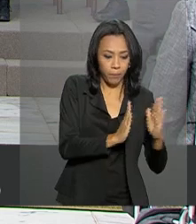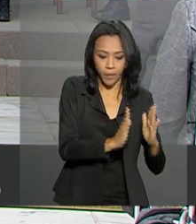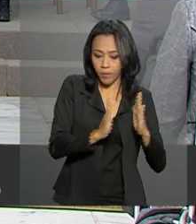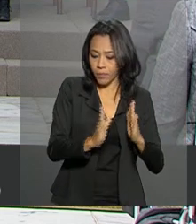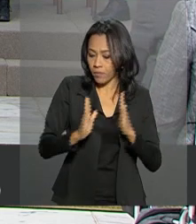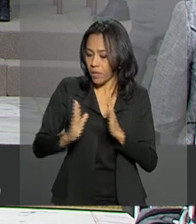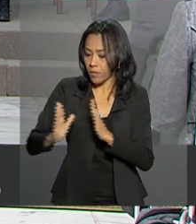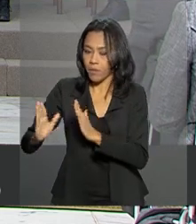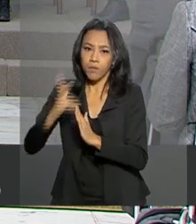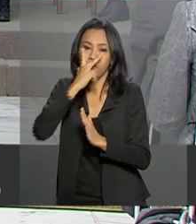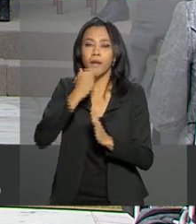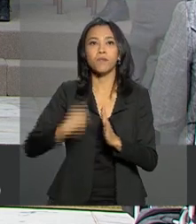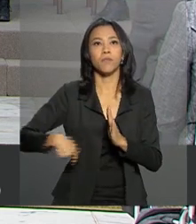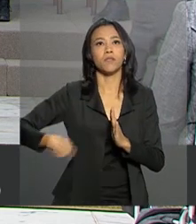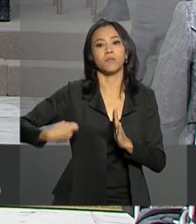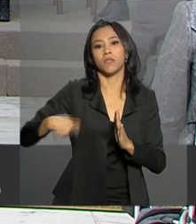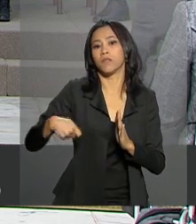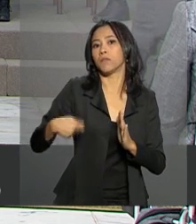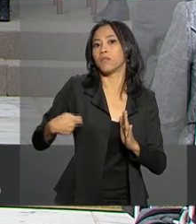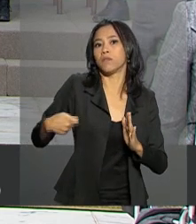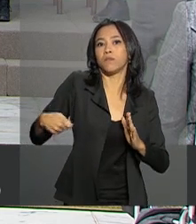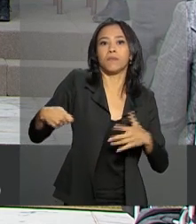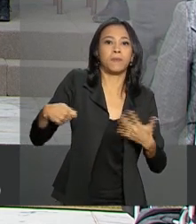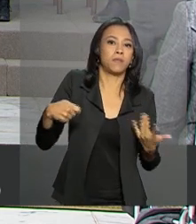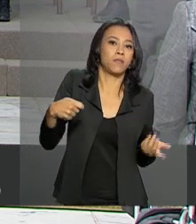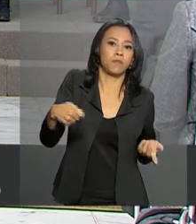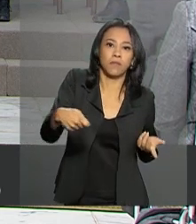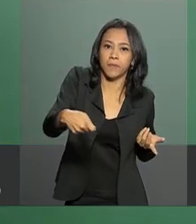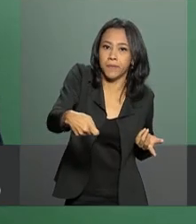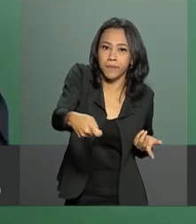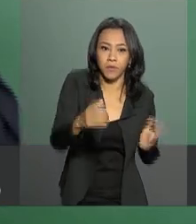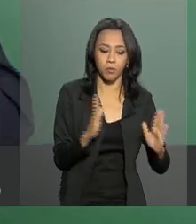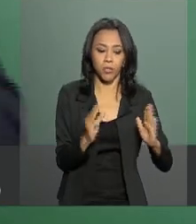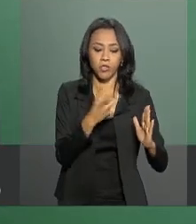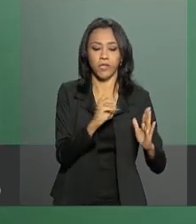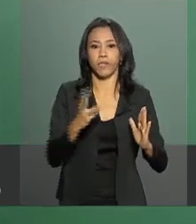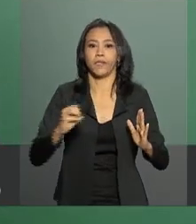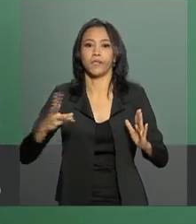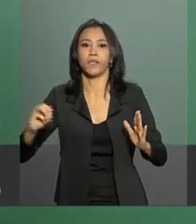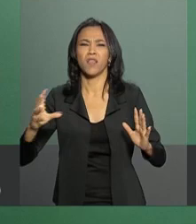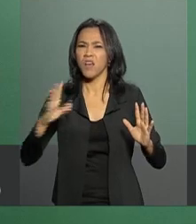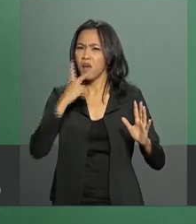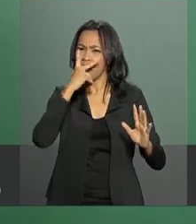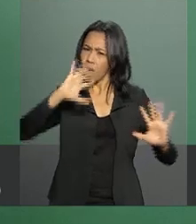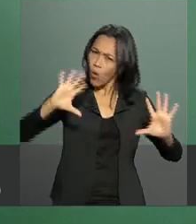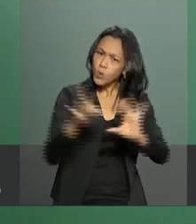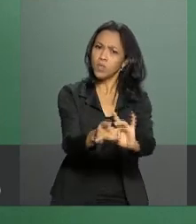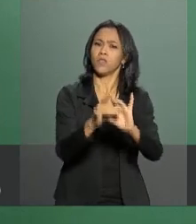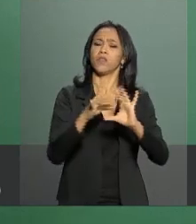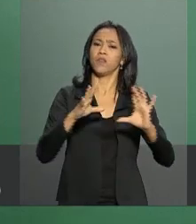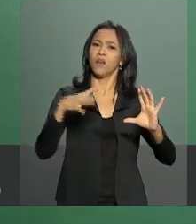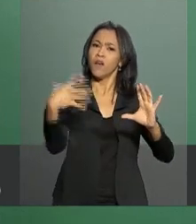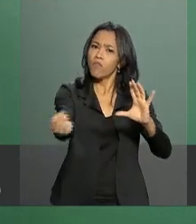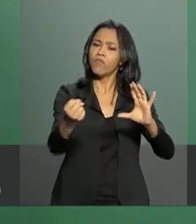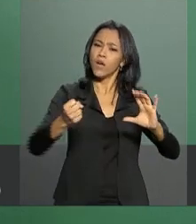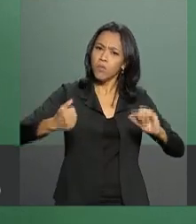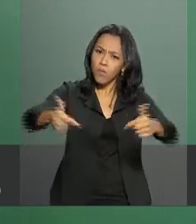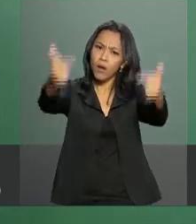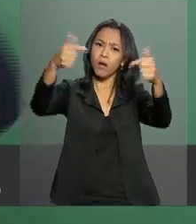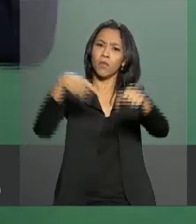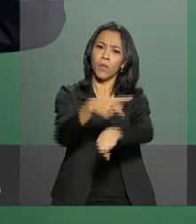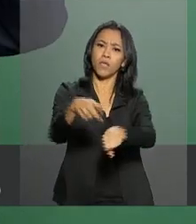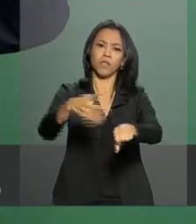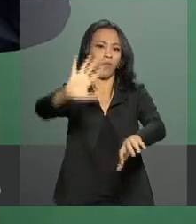quase uma necessidade que haja uma compulsão para cada 30 anos ao invés de nos unirmos e dizendo vamos levar o país para a frente